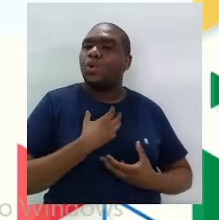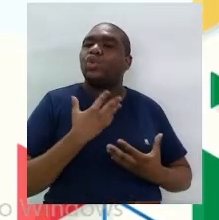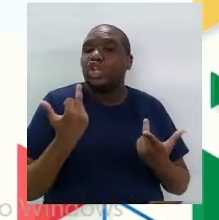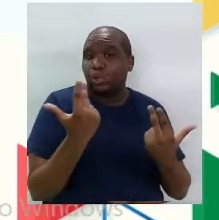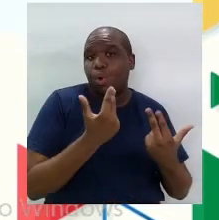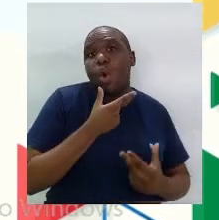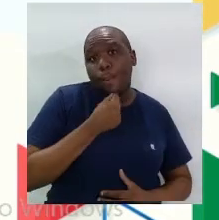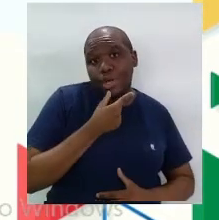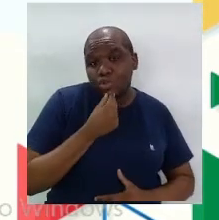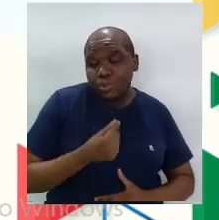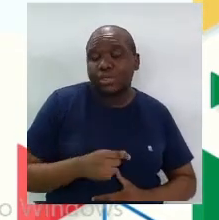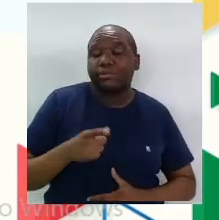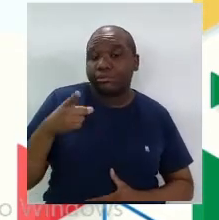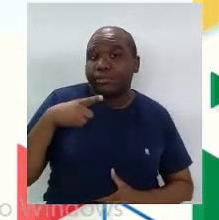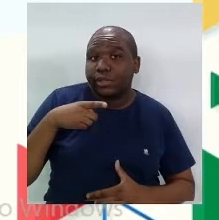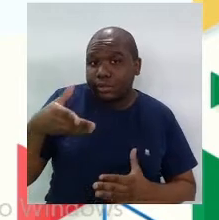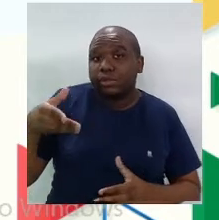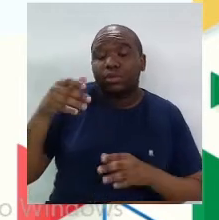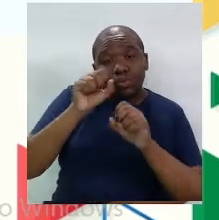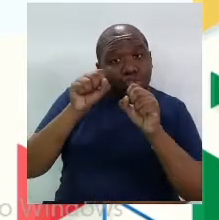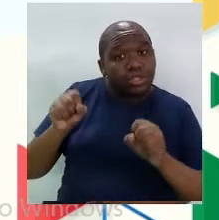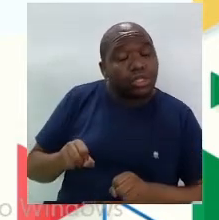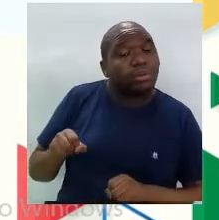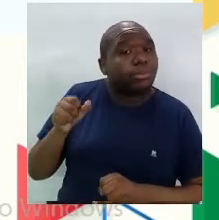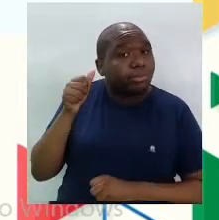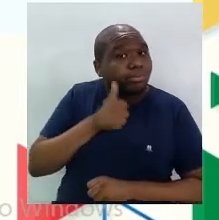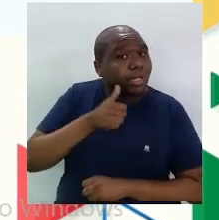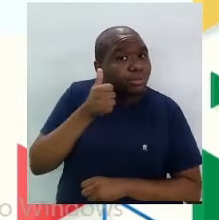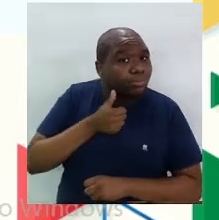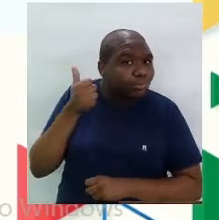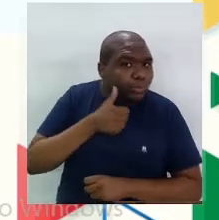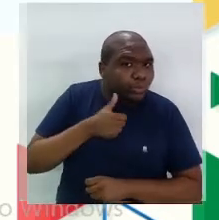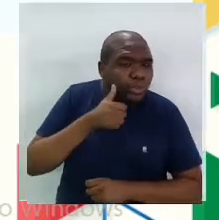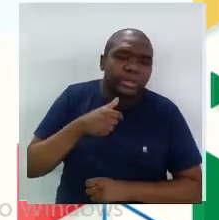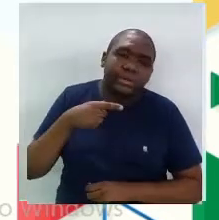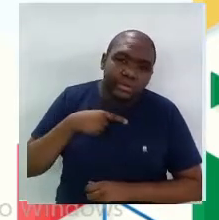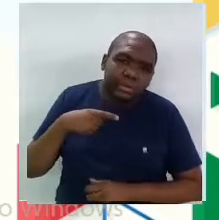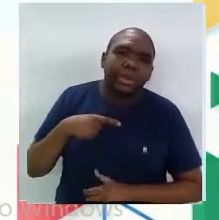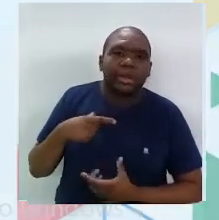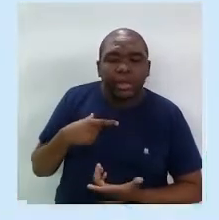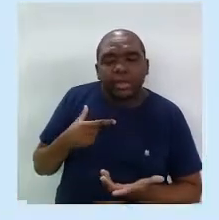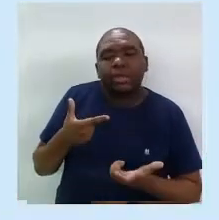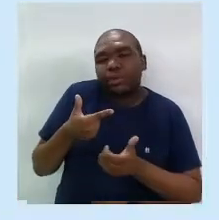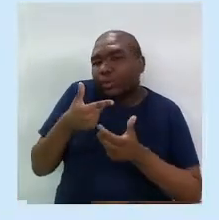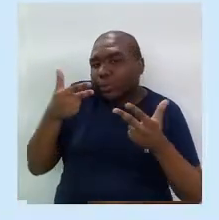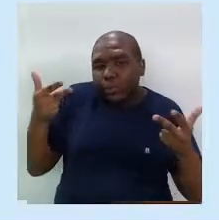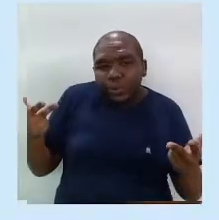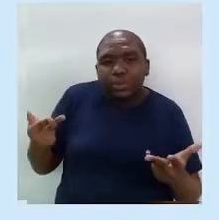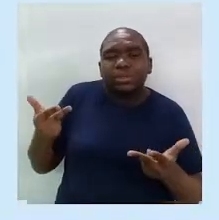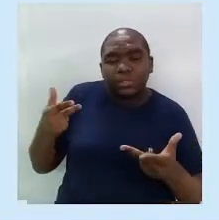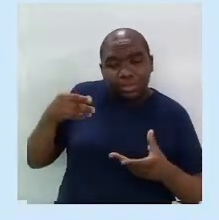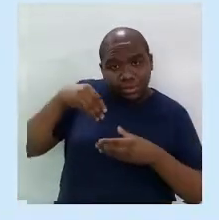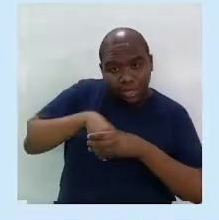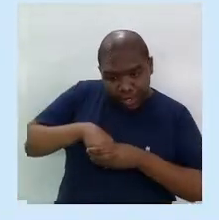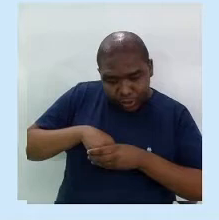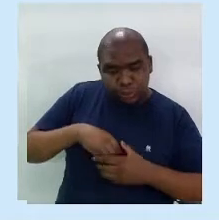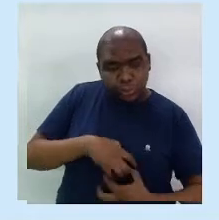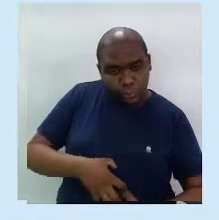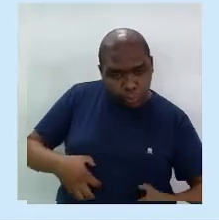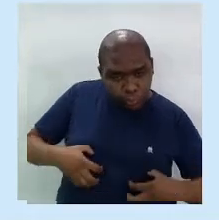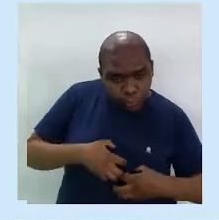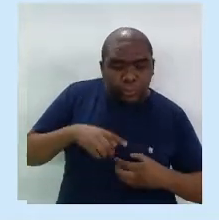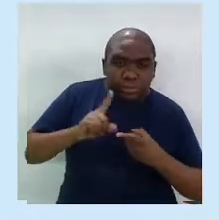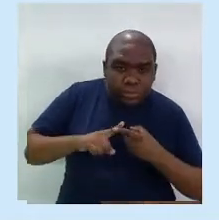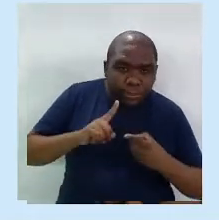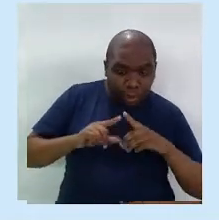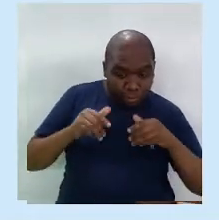como também no masculino. O sistema reprodutor feminino, que apresentam órgãos que vão ser ali